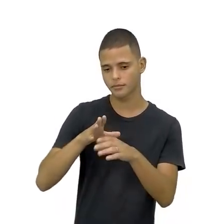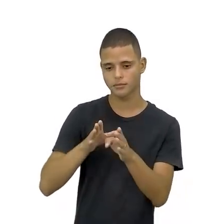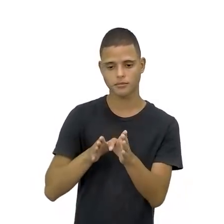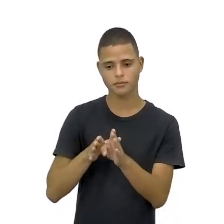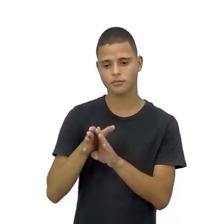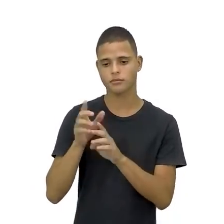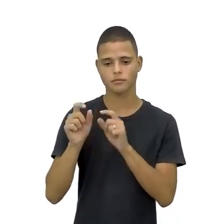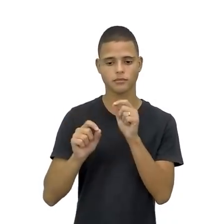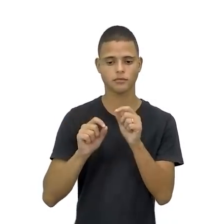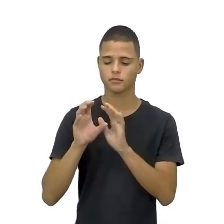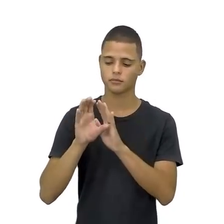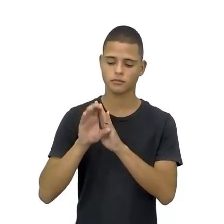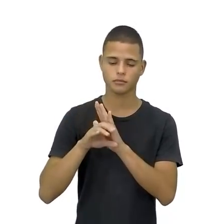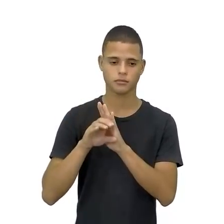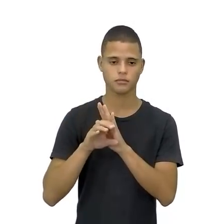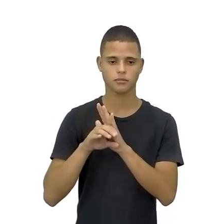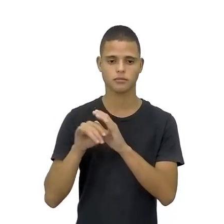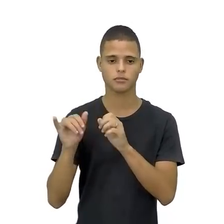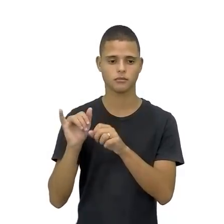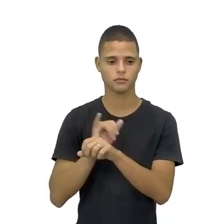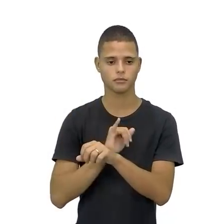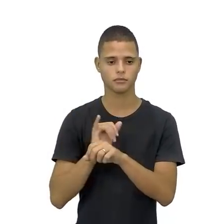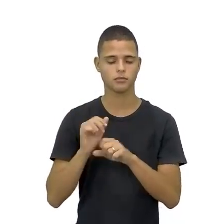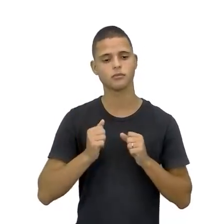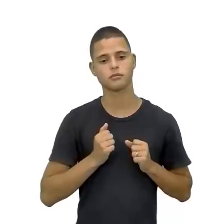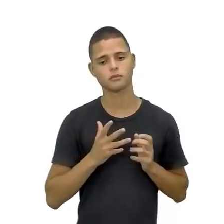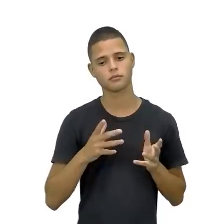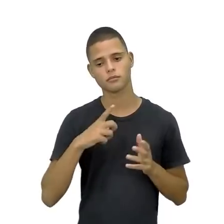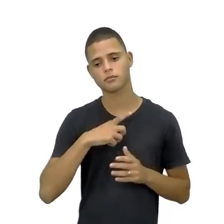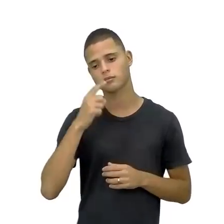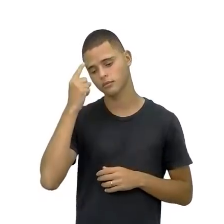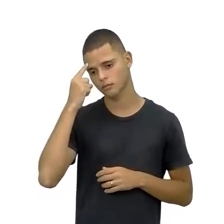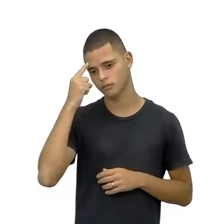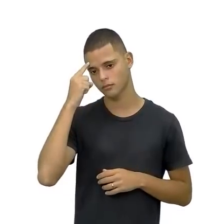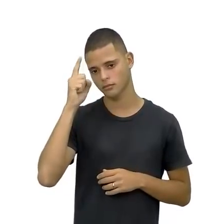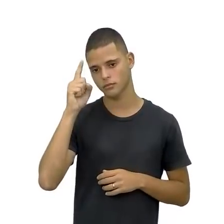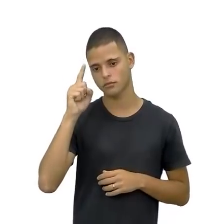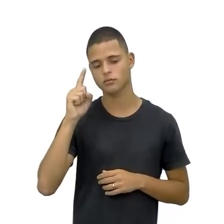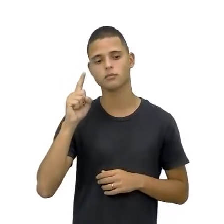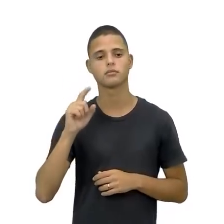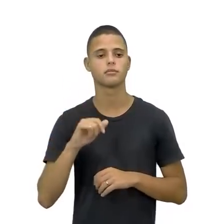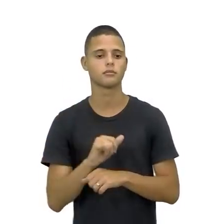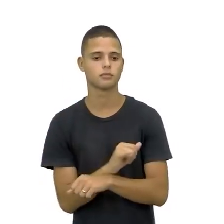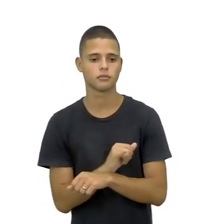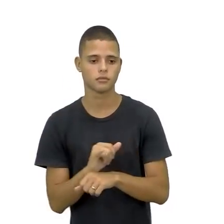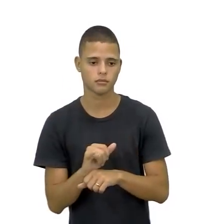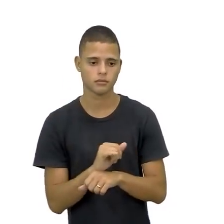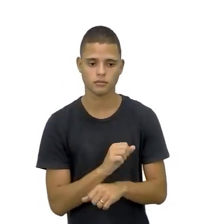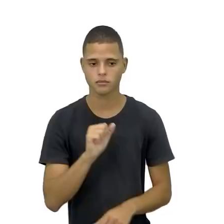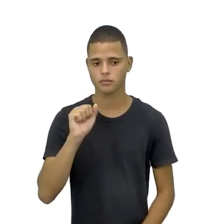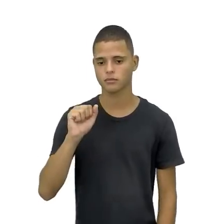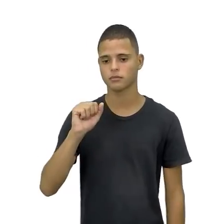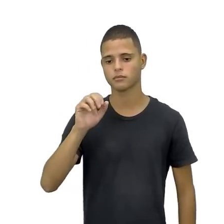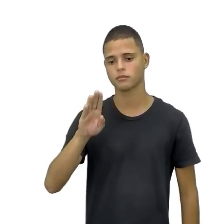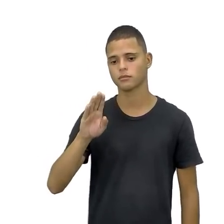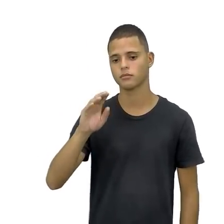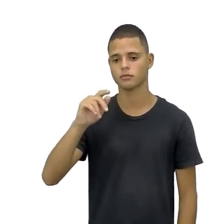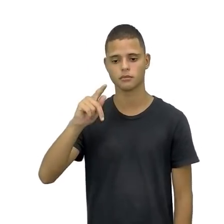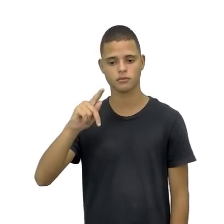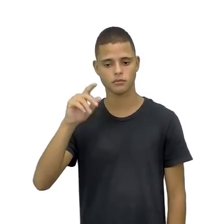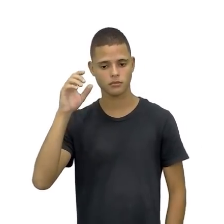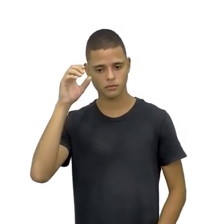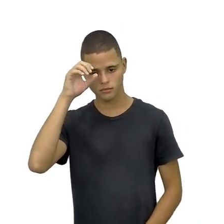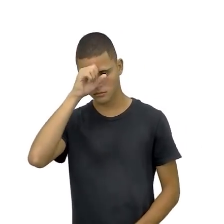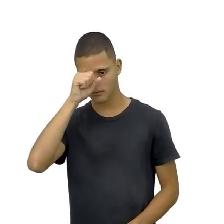seriam essas metodologias ativas, nós temos aí essa ideia de que a metodologia ABP, que é a